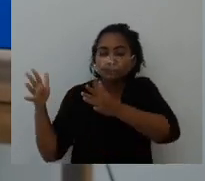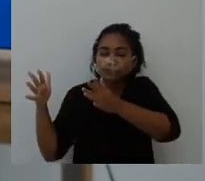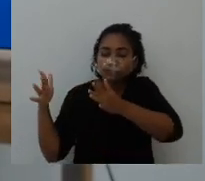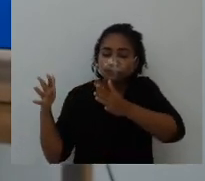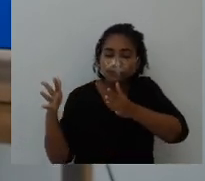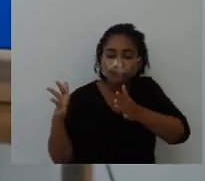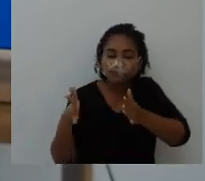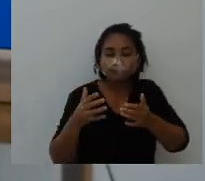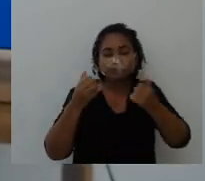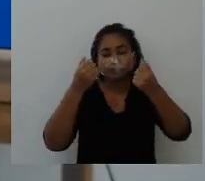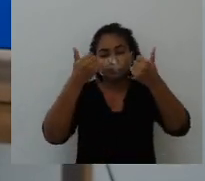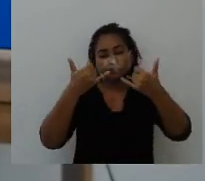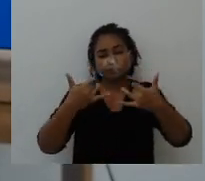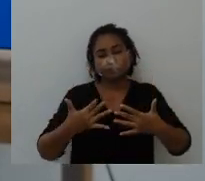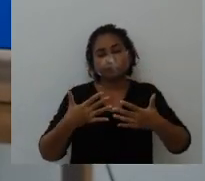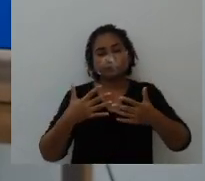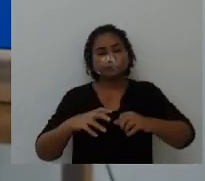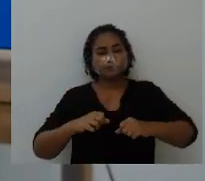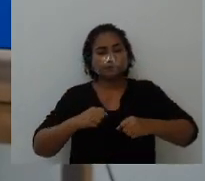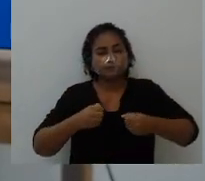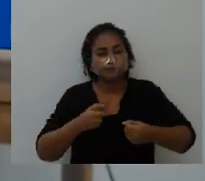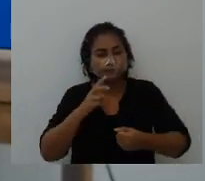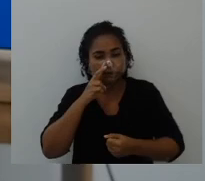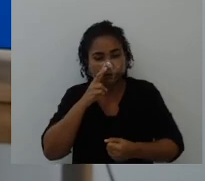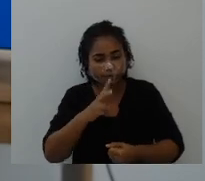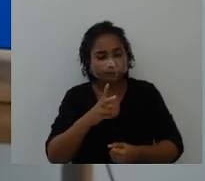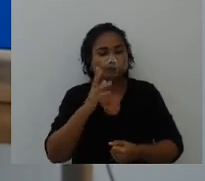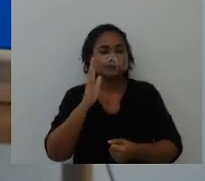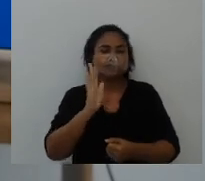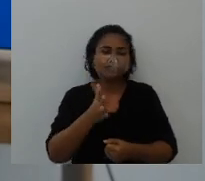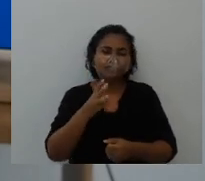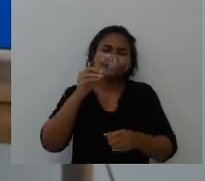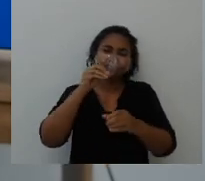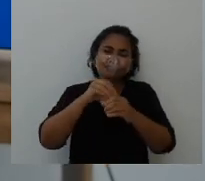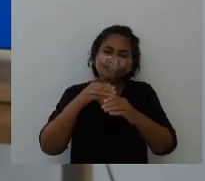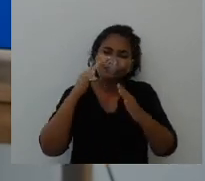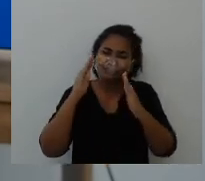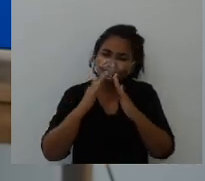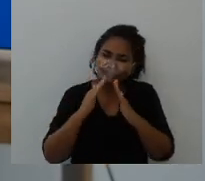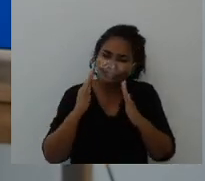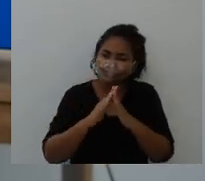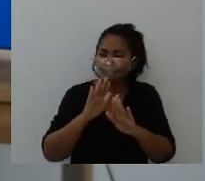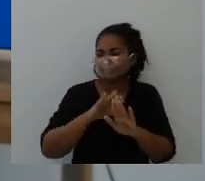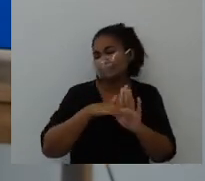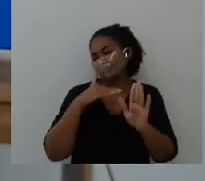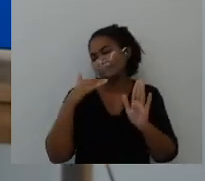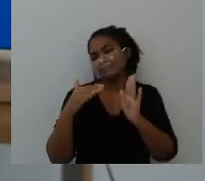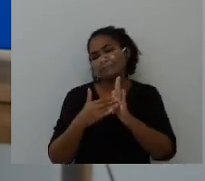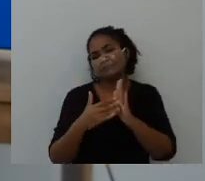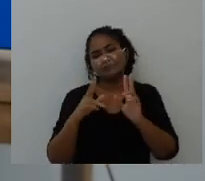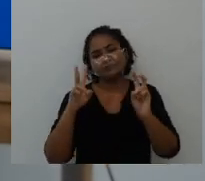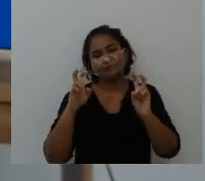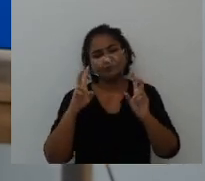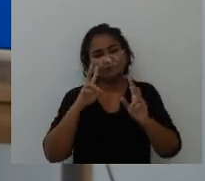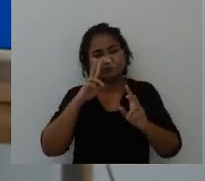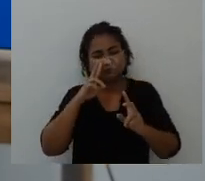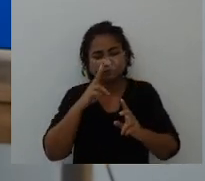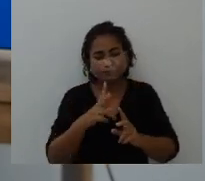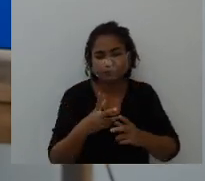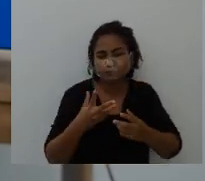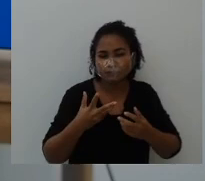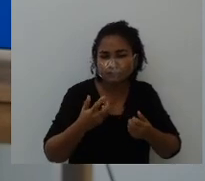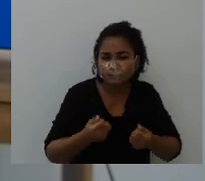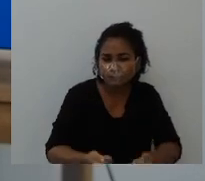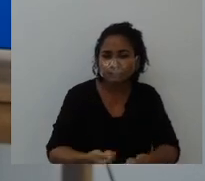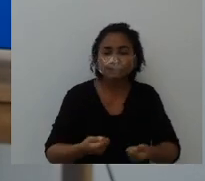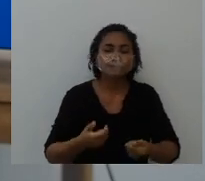sequência de explicação do conceito de forças. Você que está em casa já sabe tudo sobre força. É ou não é? Eu sei que você sabe. Eu sei que você